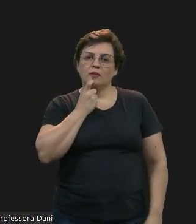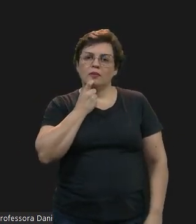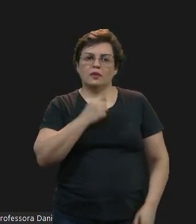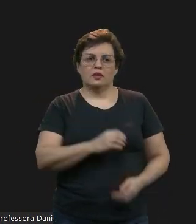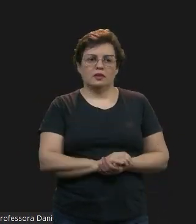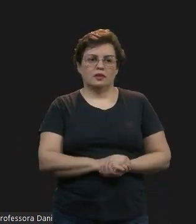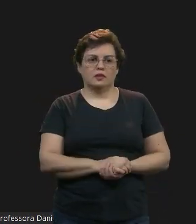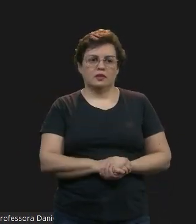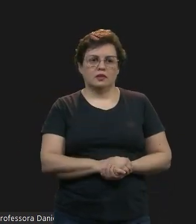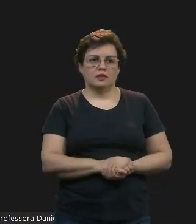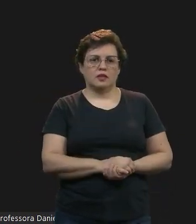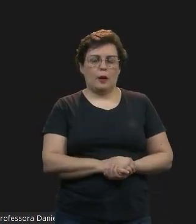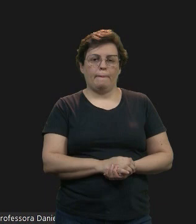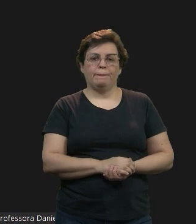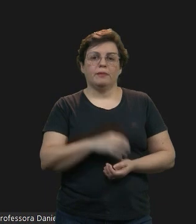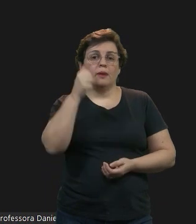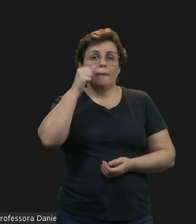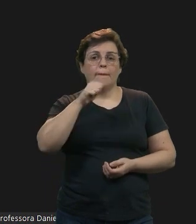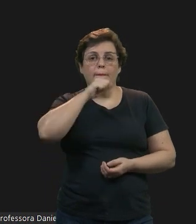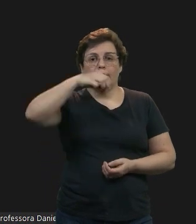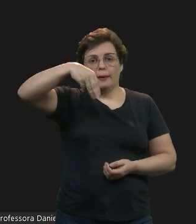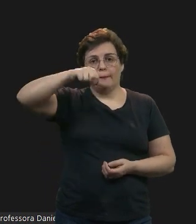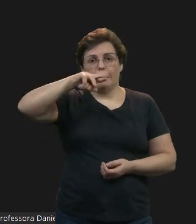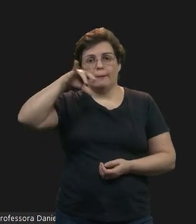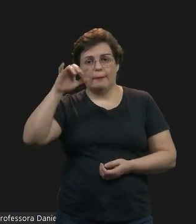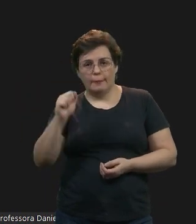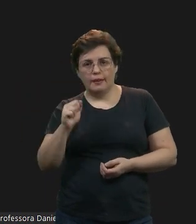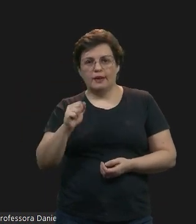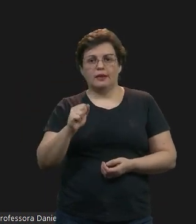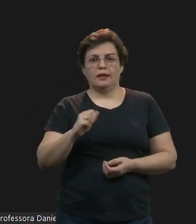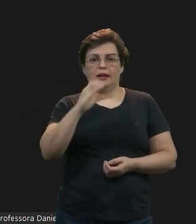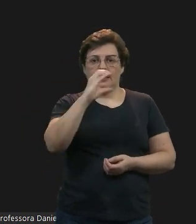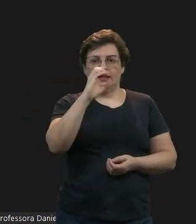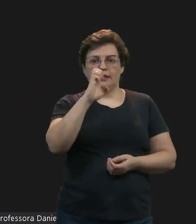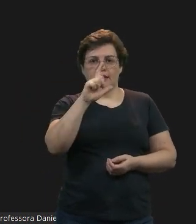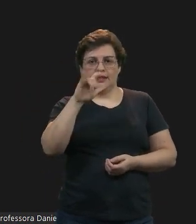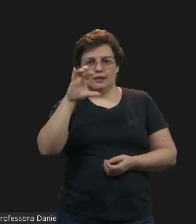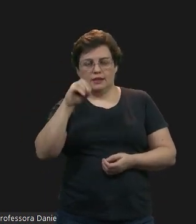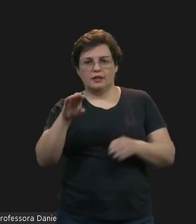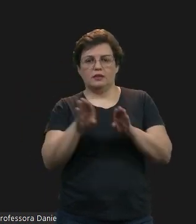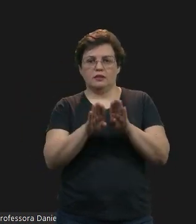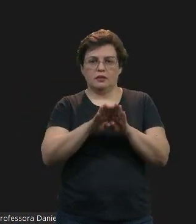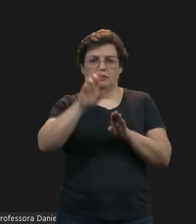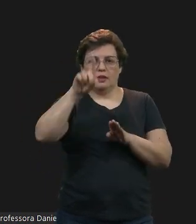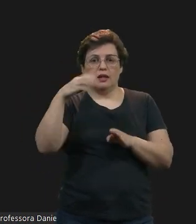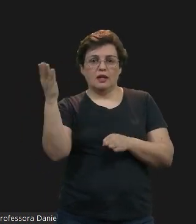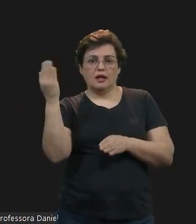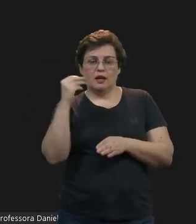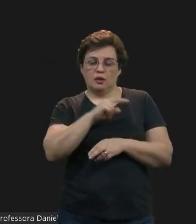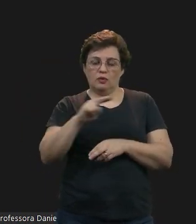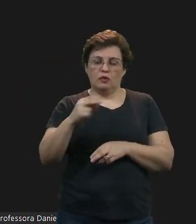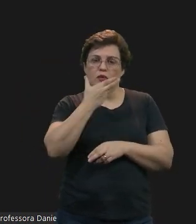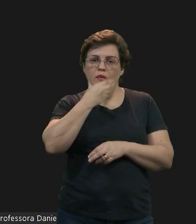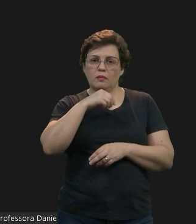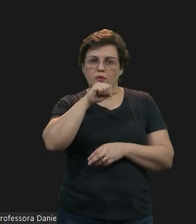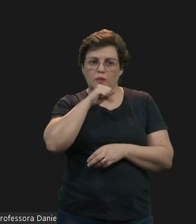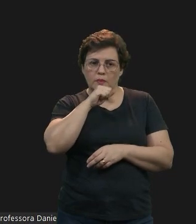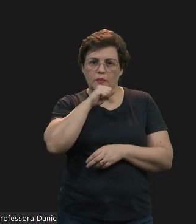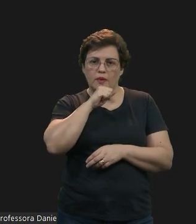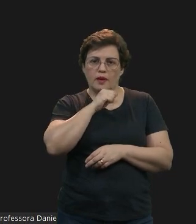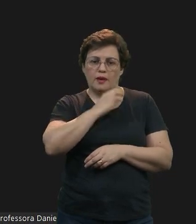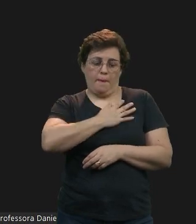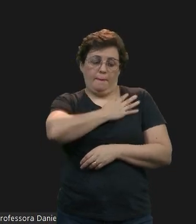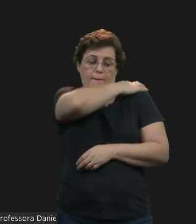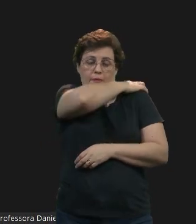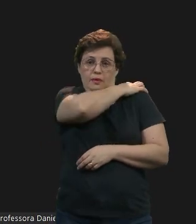Maria carregava o pequeno Célio, nome do qual herdou do pai. O pai era um militar, que por sua vez traz